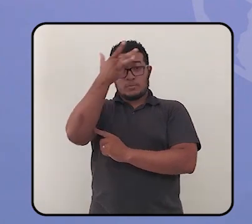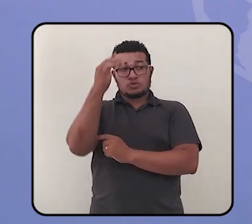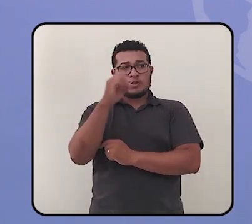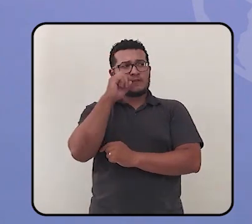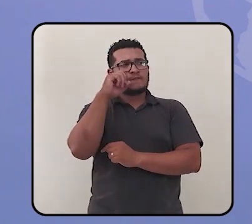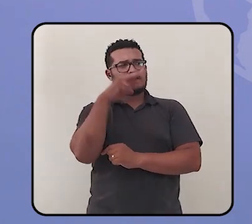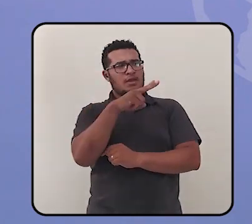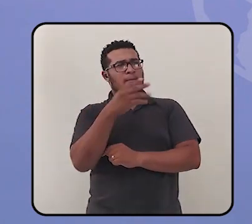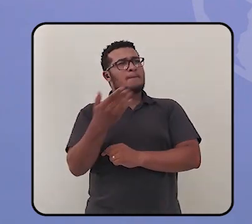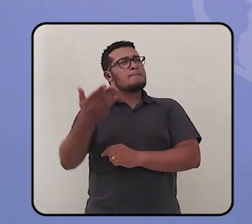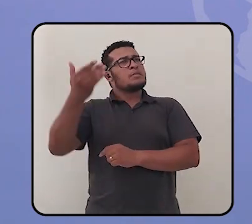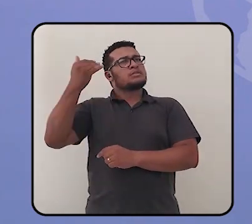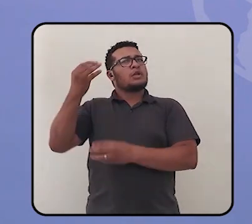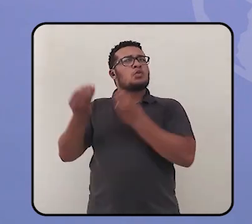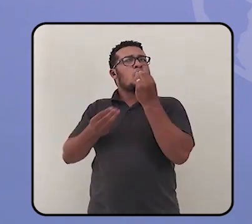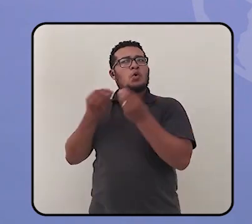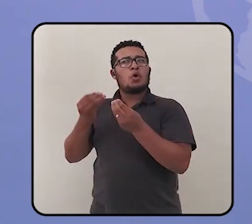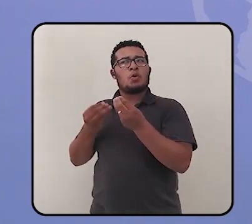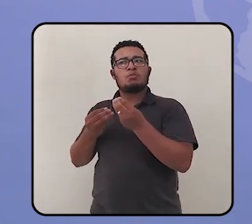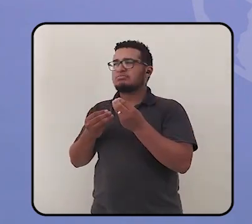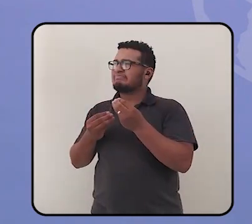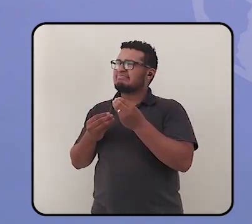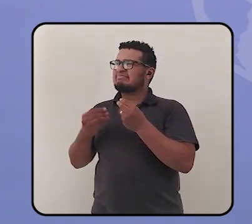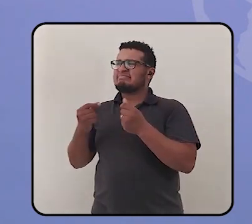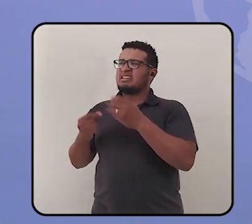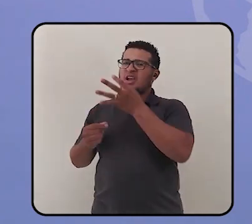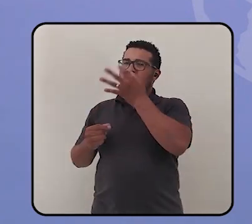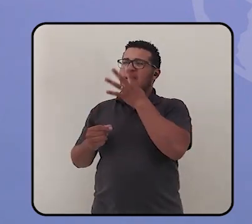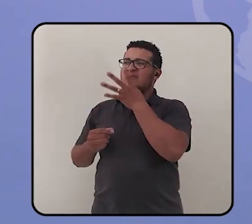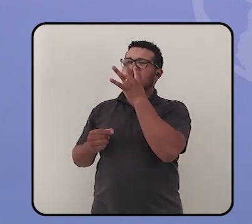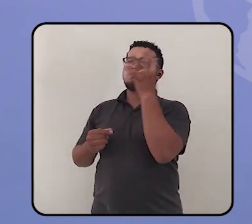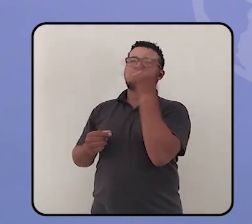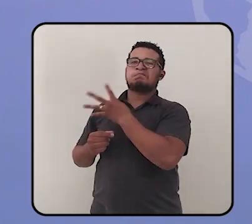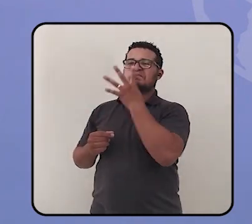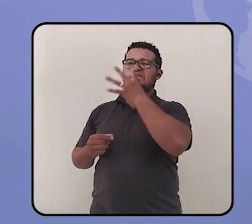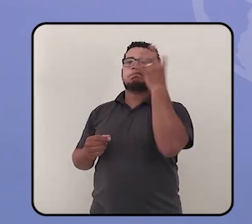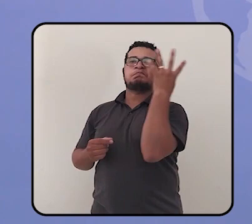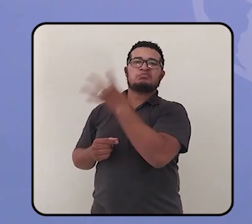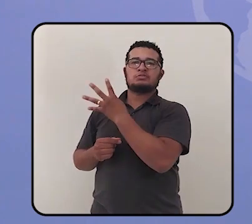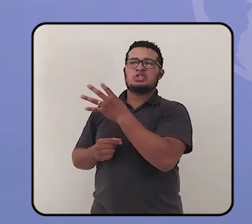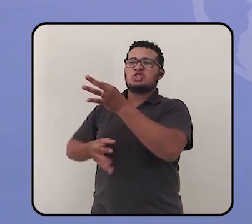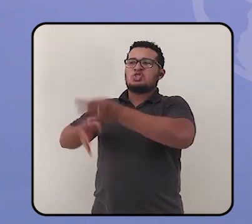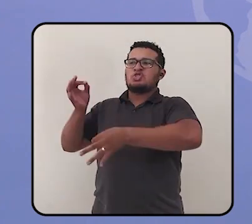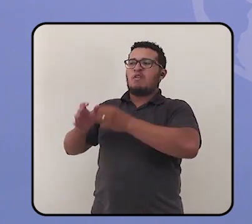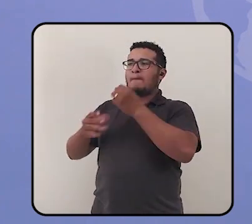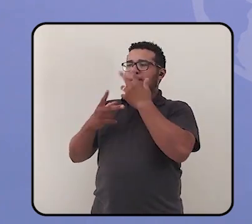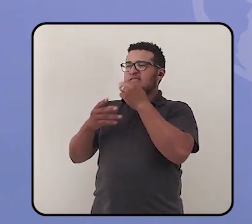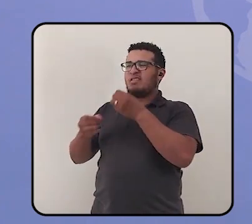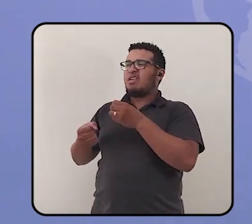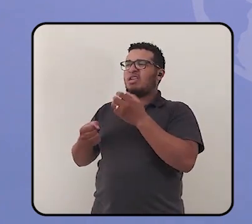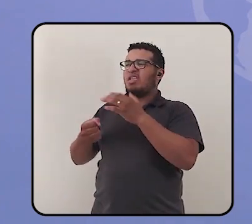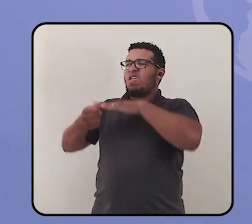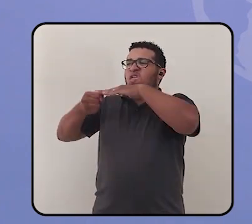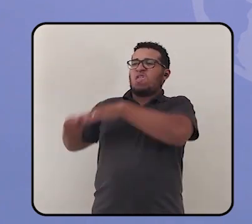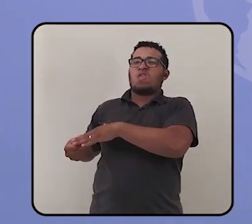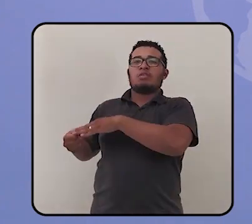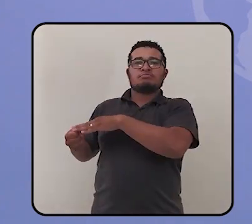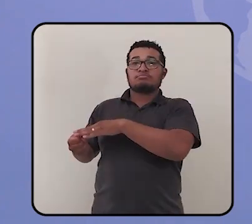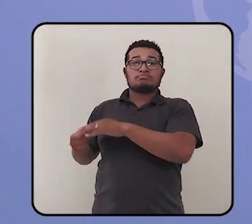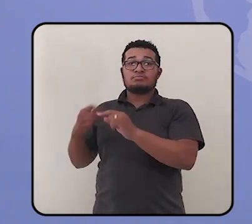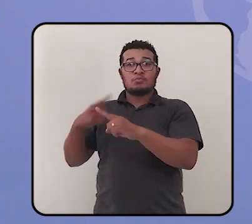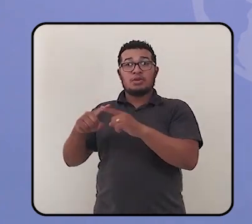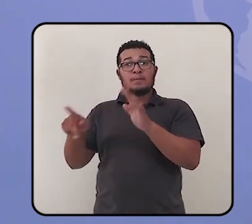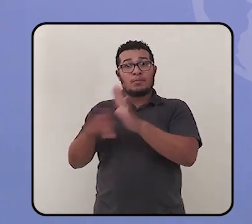mentalidade do presente e julga passado elas estão cometendo um erro esse erro de julgar o passado porque as pessoas do passado